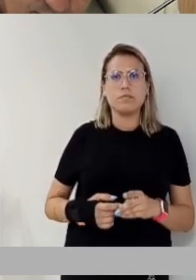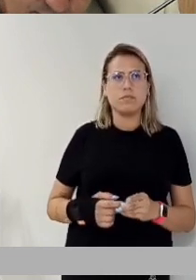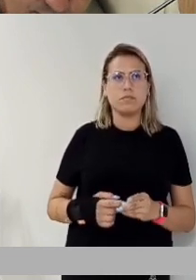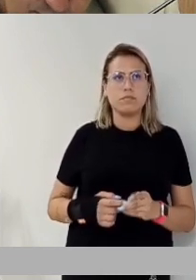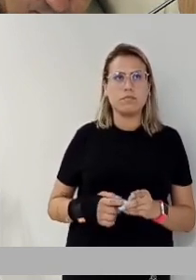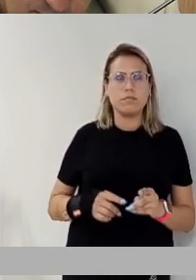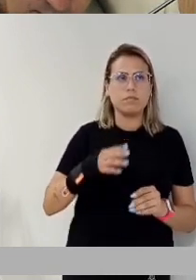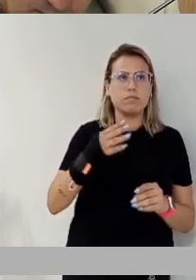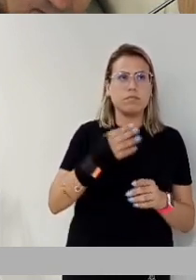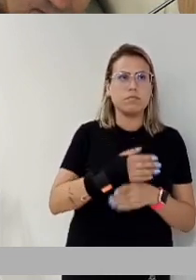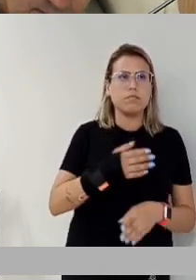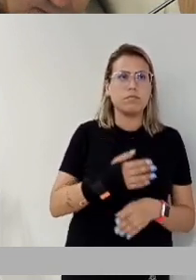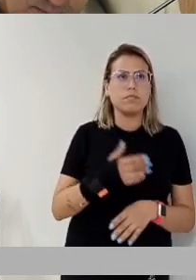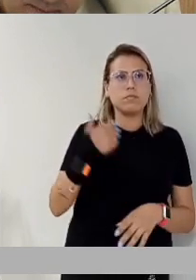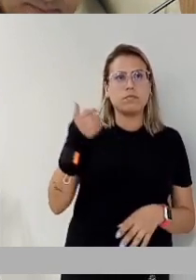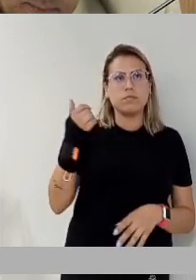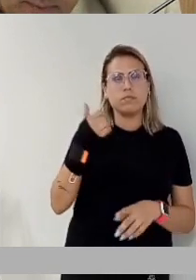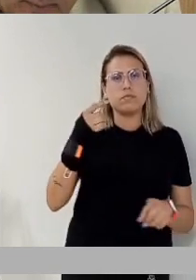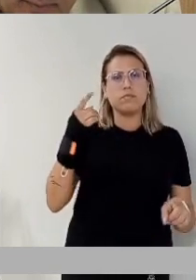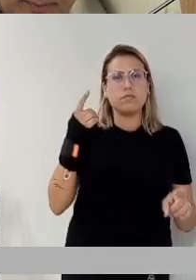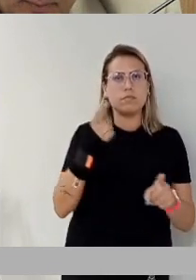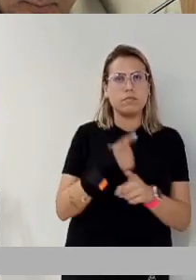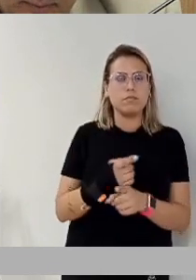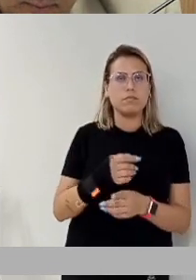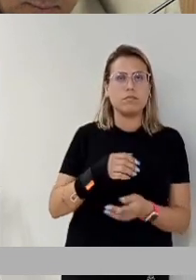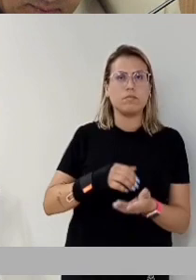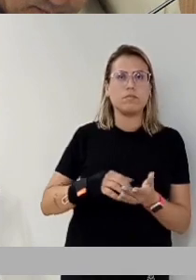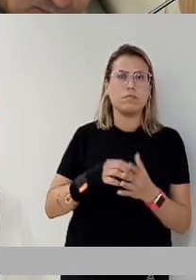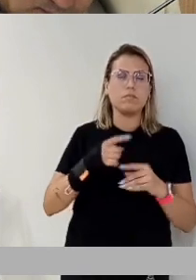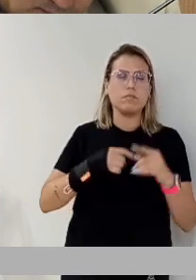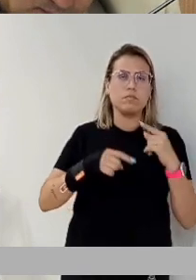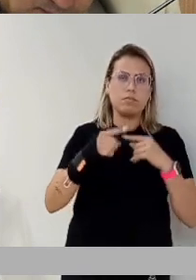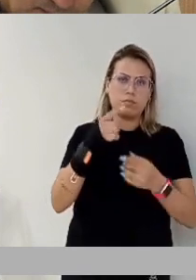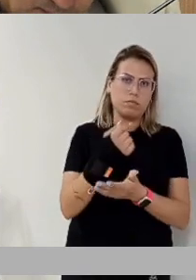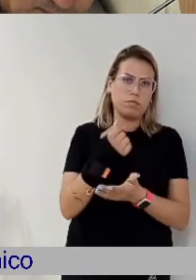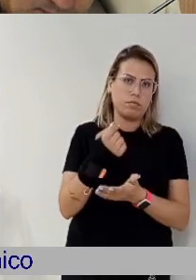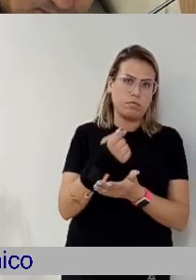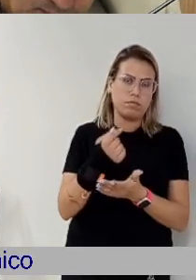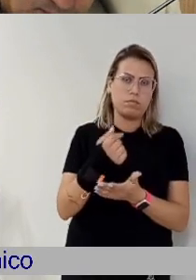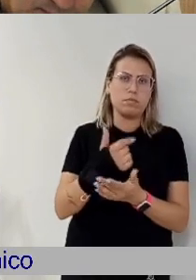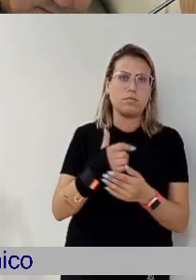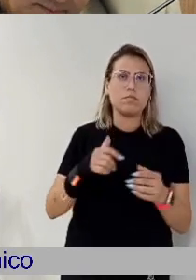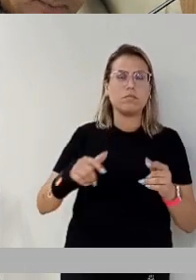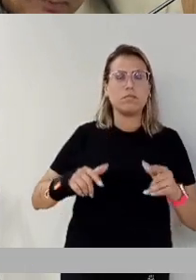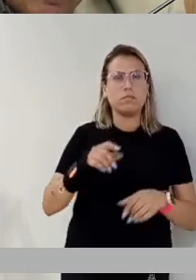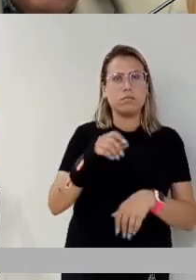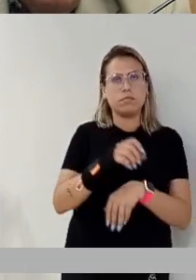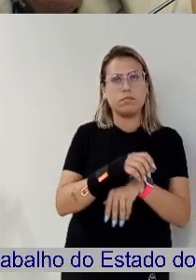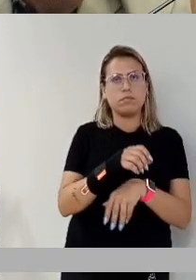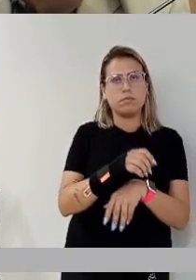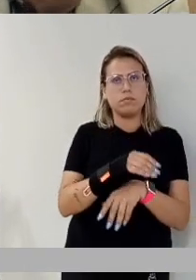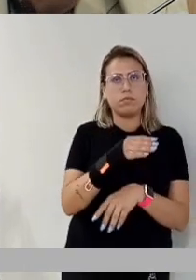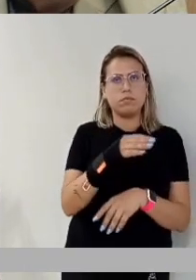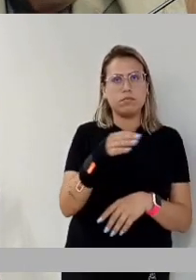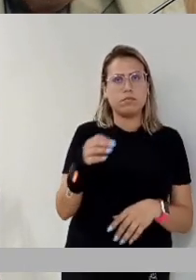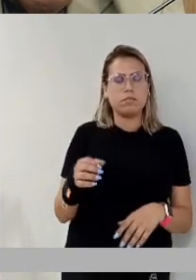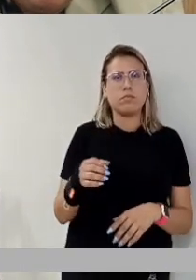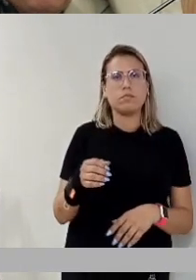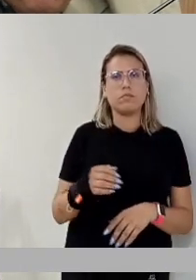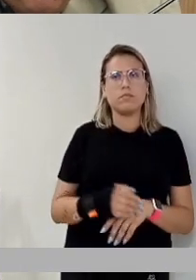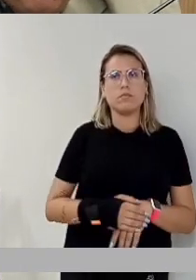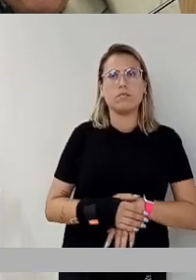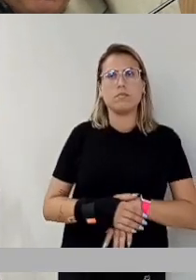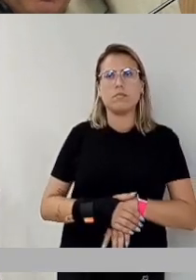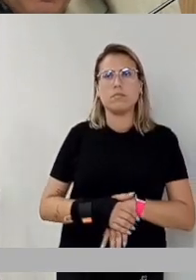excelência para participar do primeiro encontro com o secretário de desenvolvimento econômico de trabalho do estado de Ceará Deputado salmito Filho